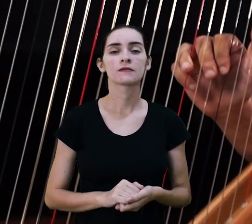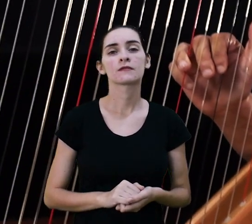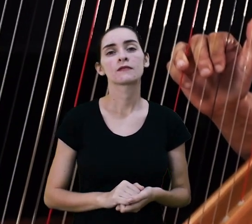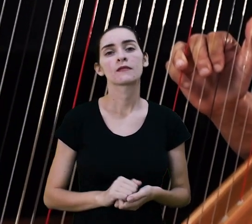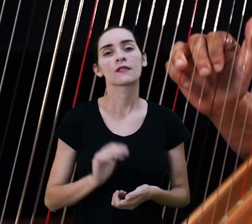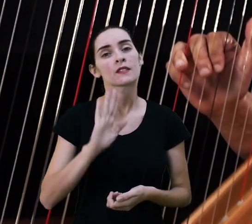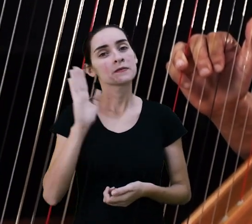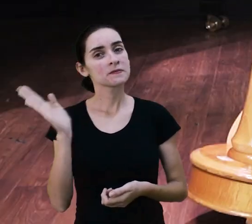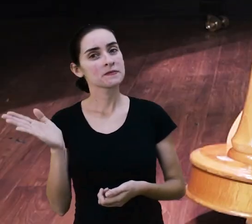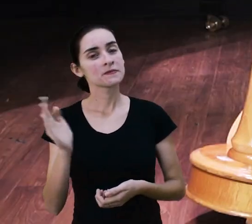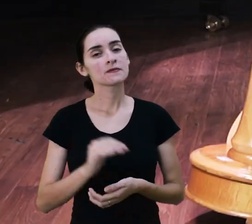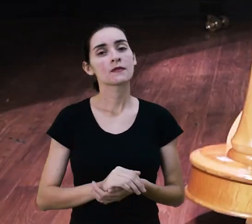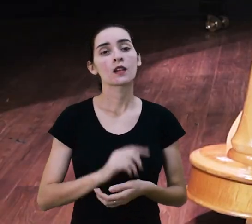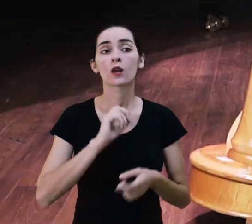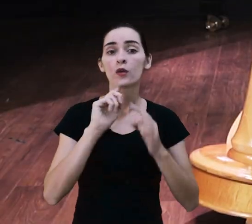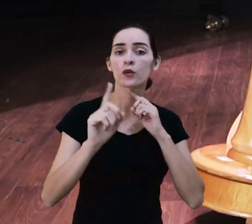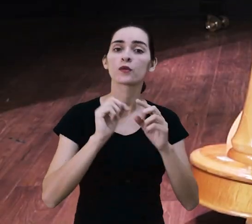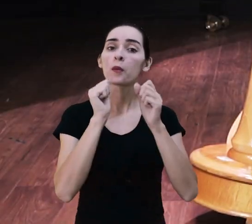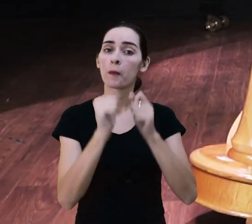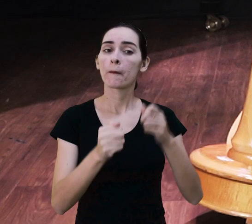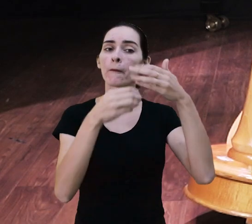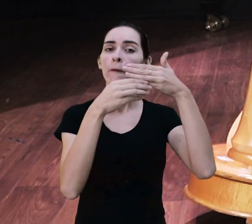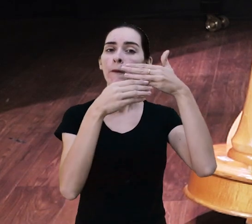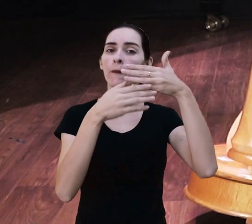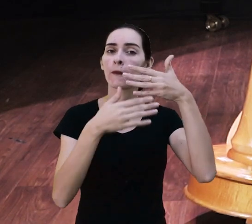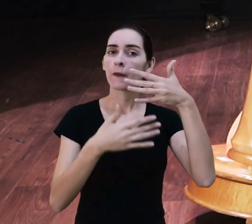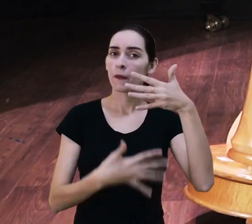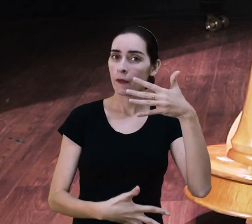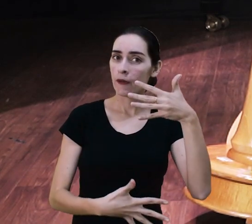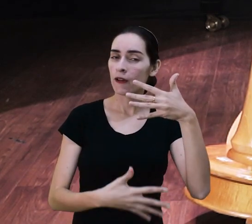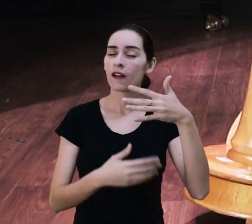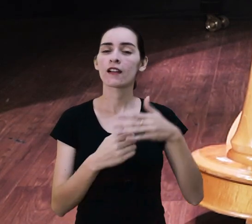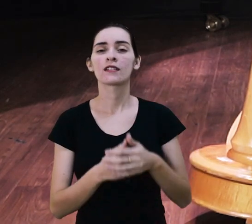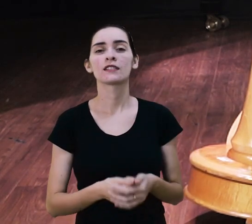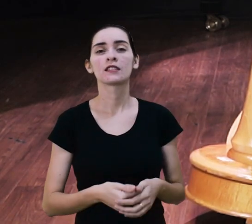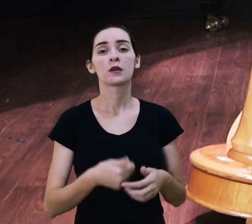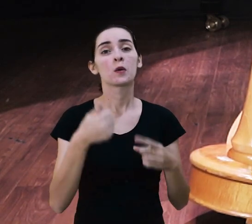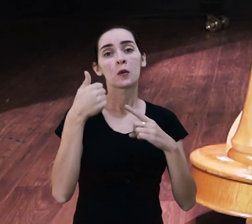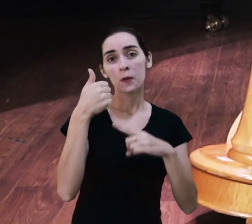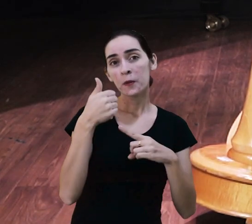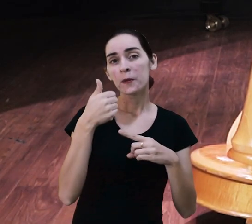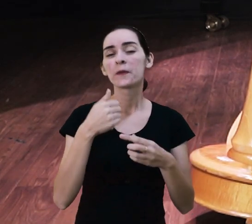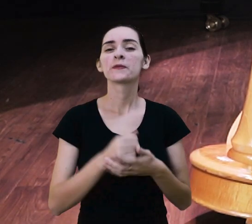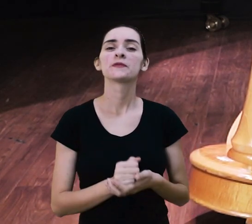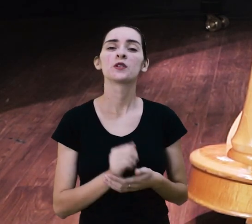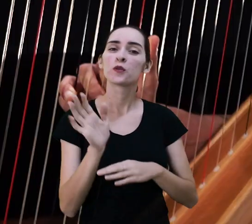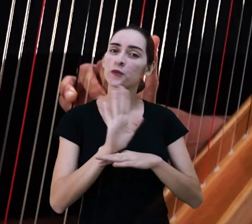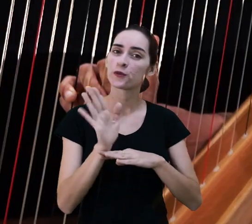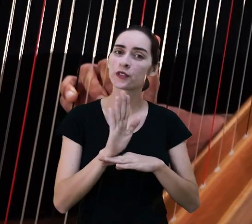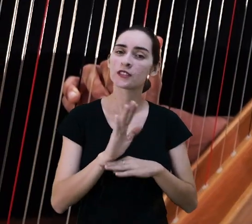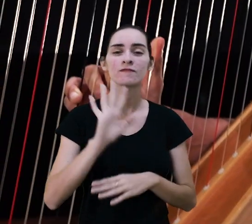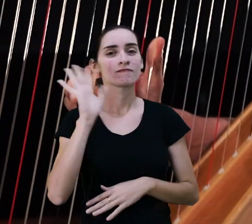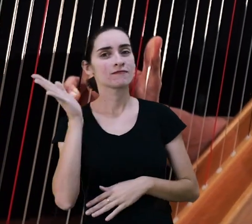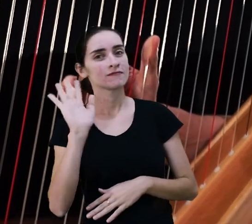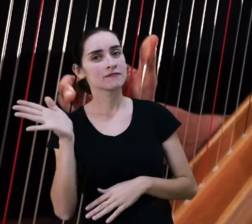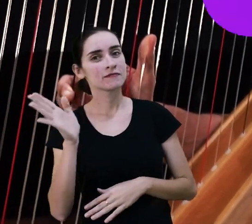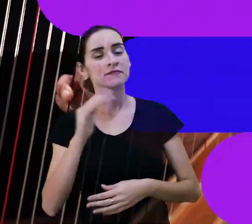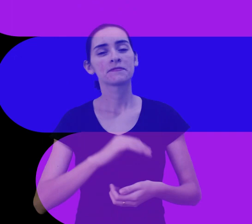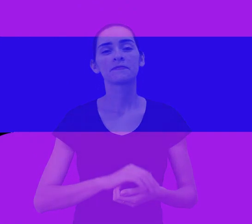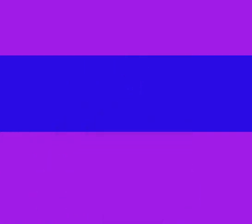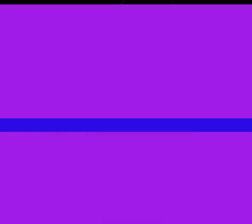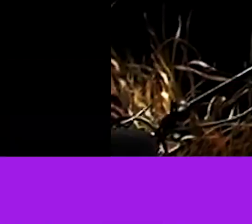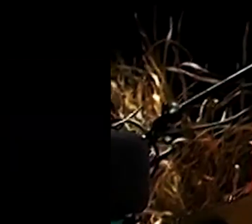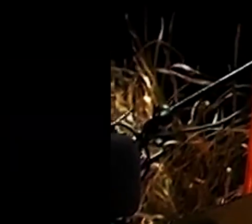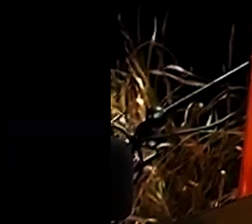Pessoal, então até a próxima. Qualquer dúvida, escreva aqui nos comentários, ative os sininhos, curta a página do Guri, curta o vídeo e até a próxima, pessoal!